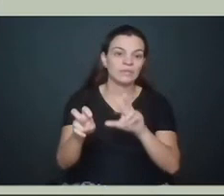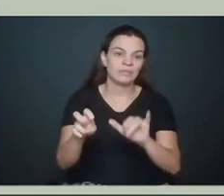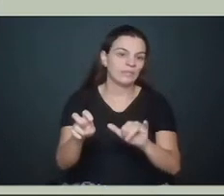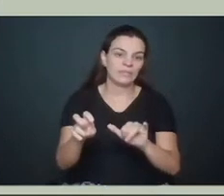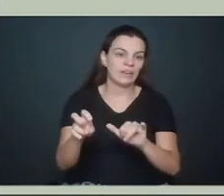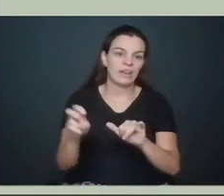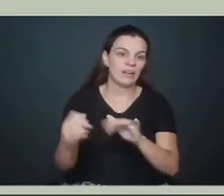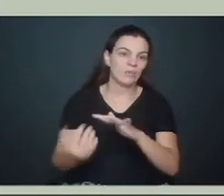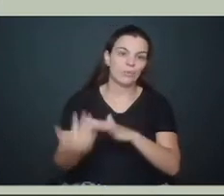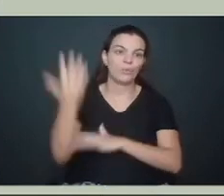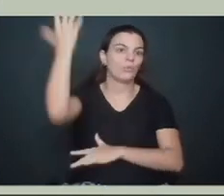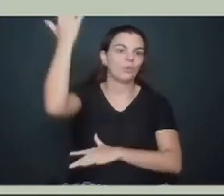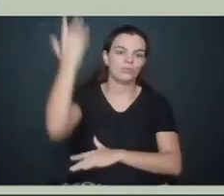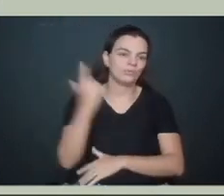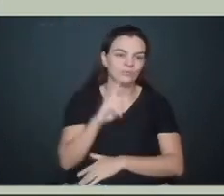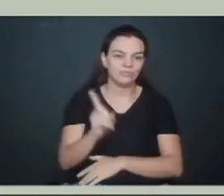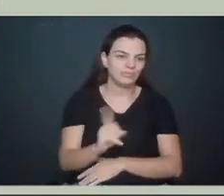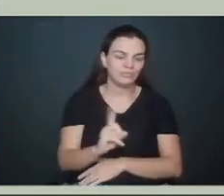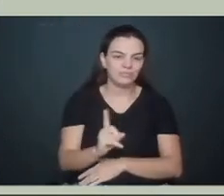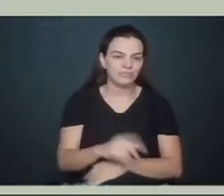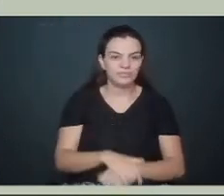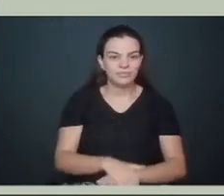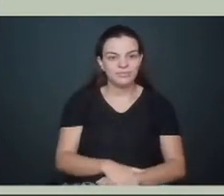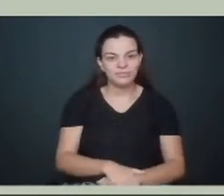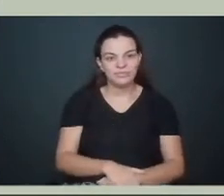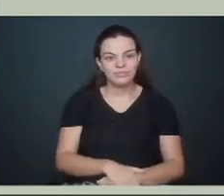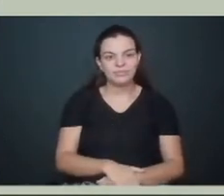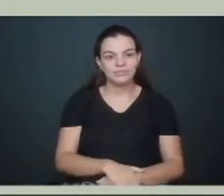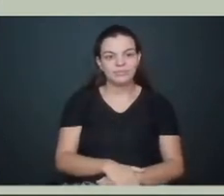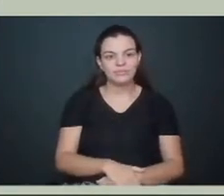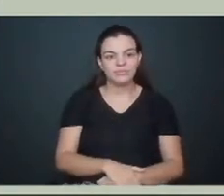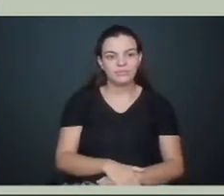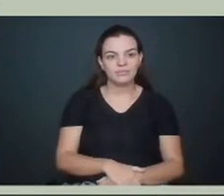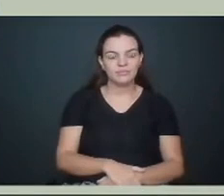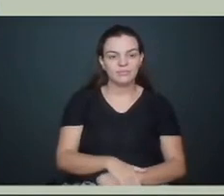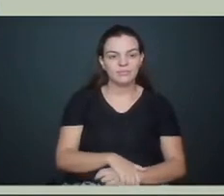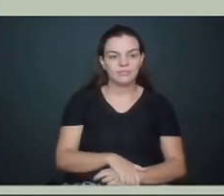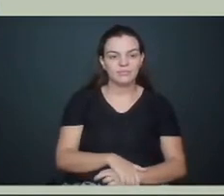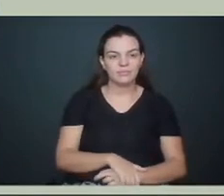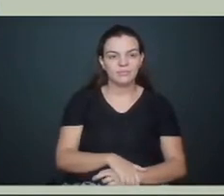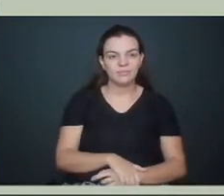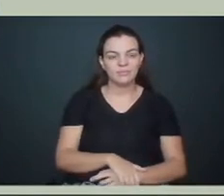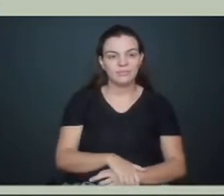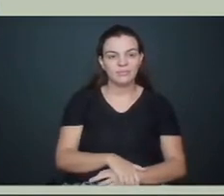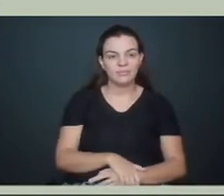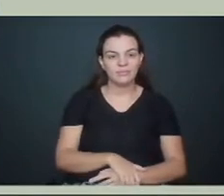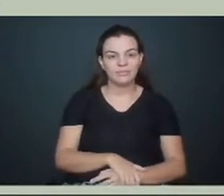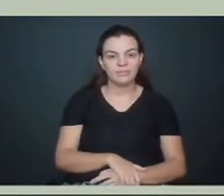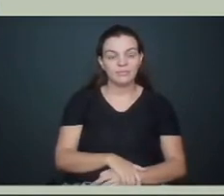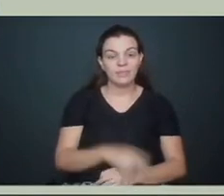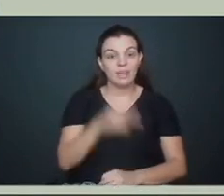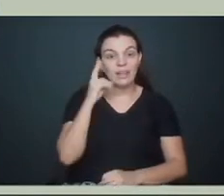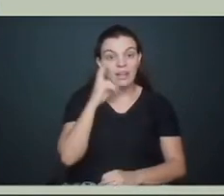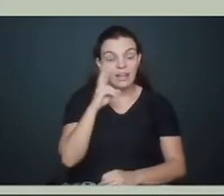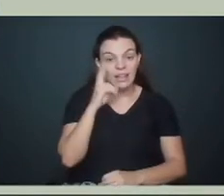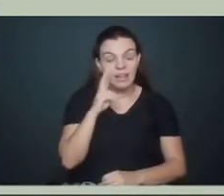provas estão aqui. Quem é da região do Capão da Embuia, lembre-se que vossos tataranetos vão ter